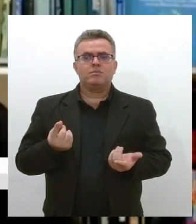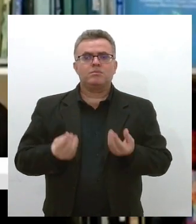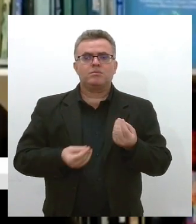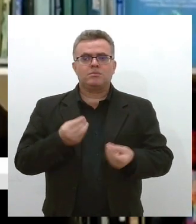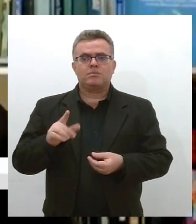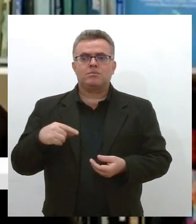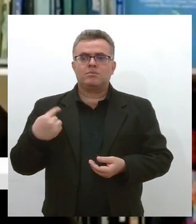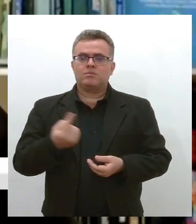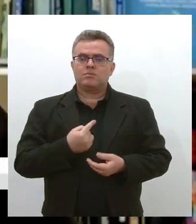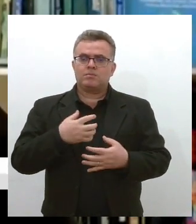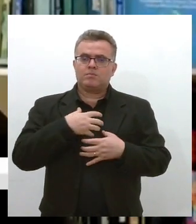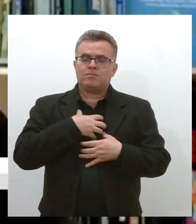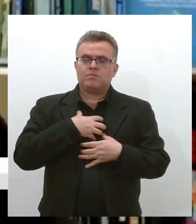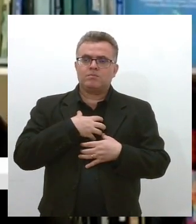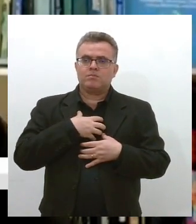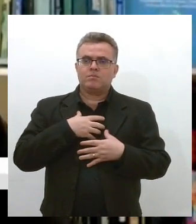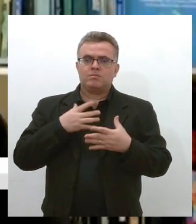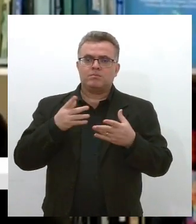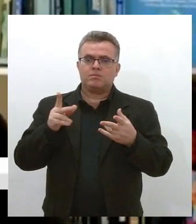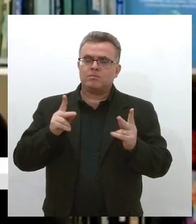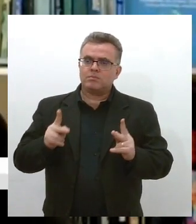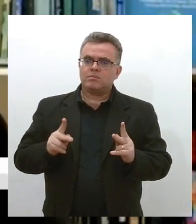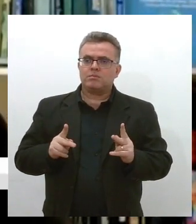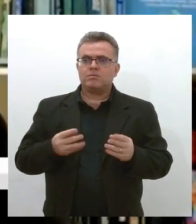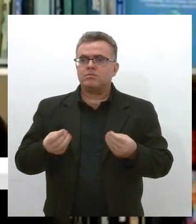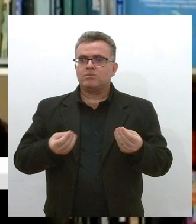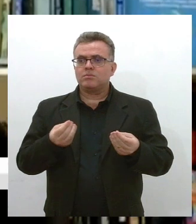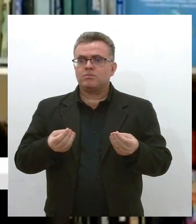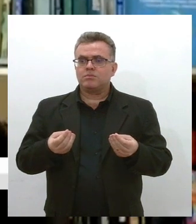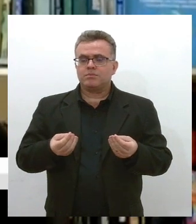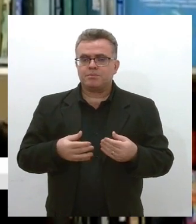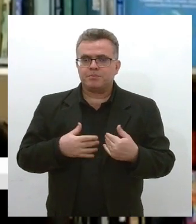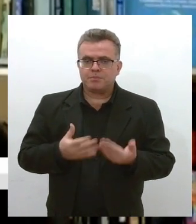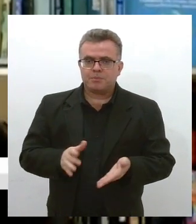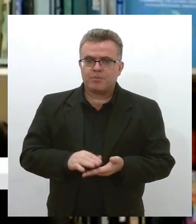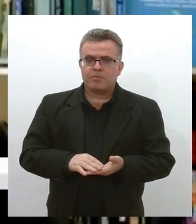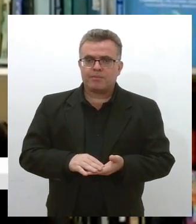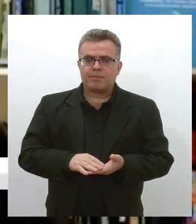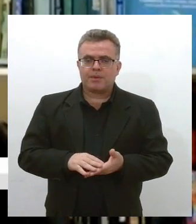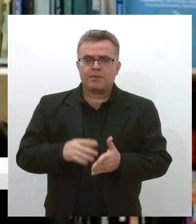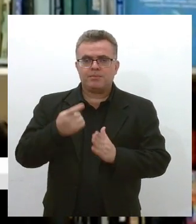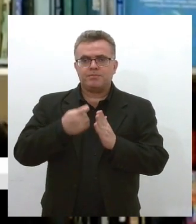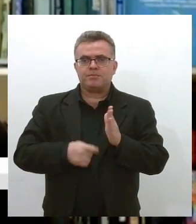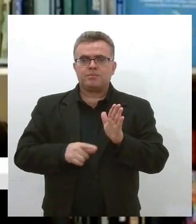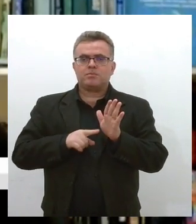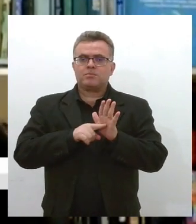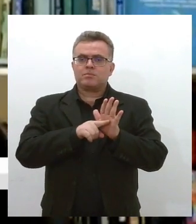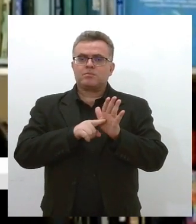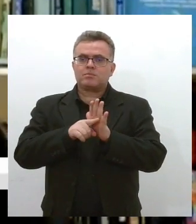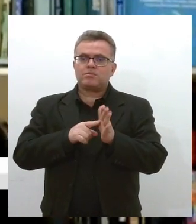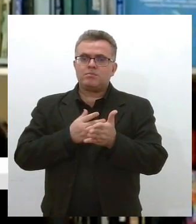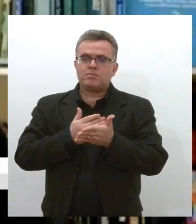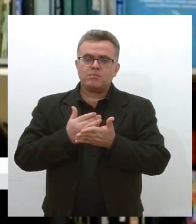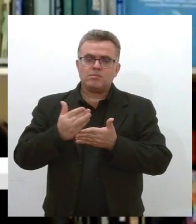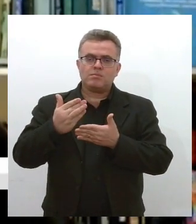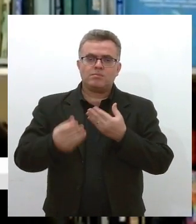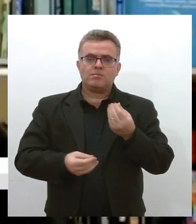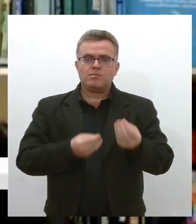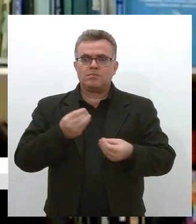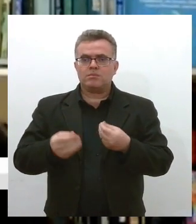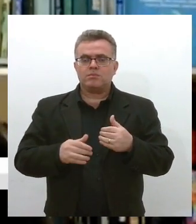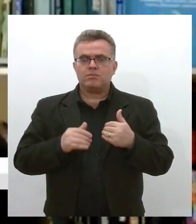mórbido possível, né? Então, eu fiz um trabalho, tem uma introdução